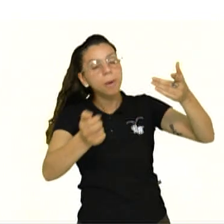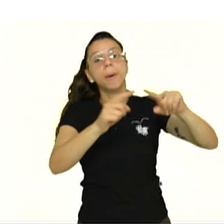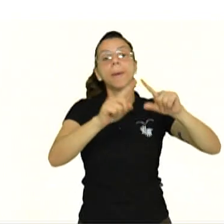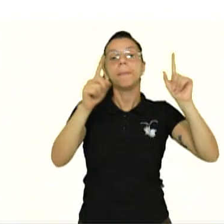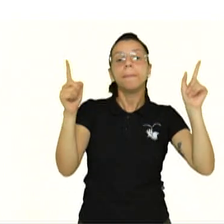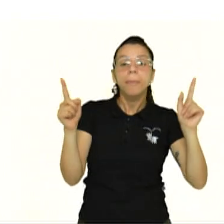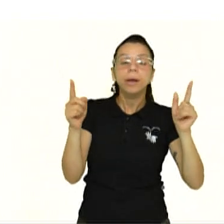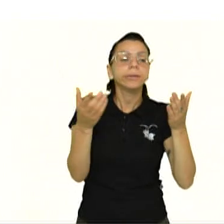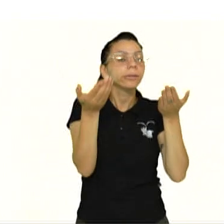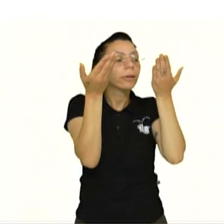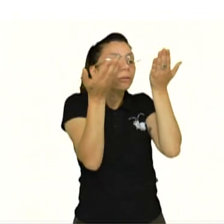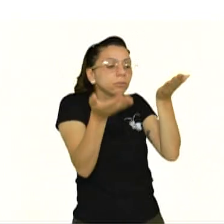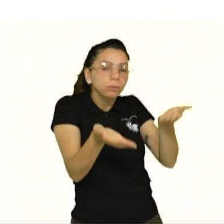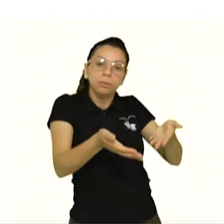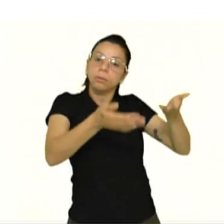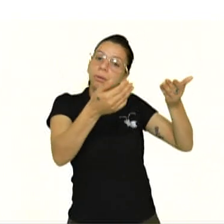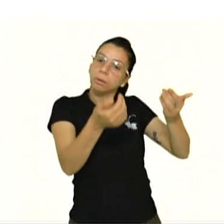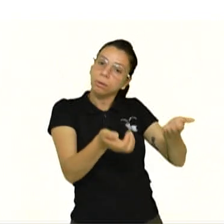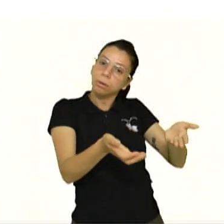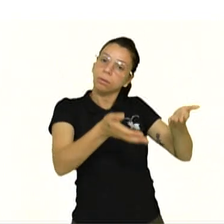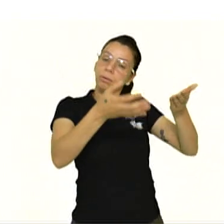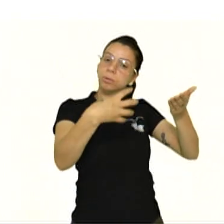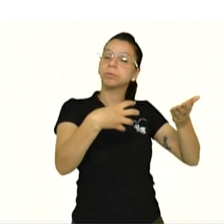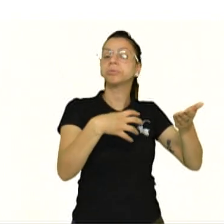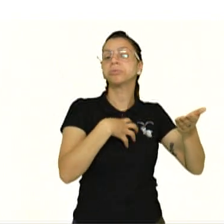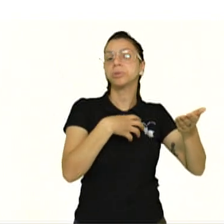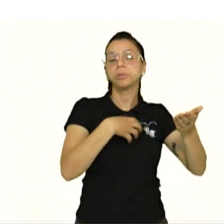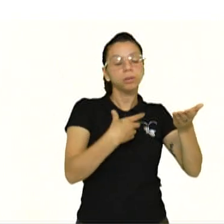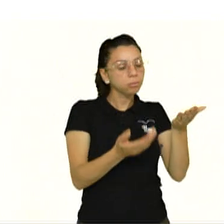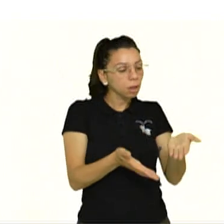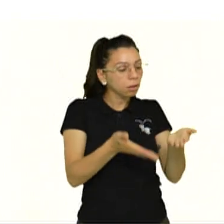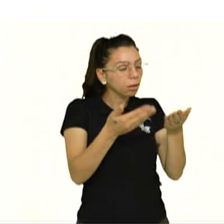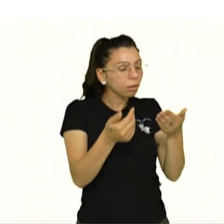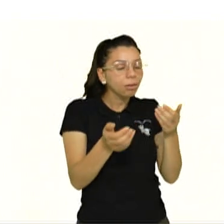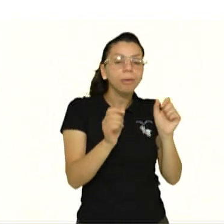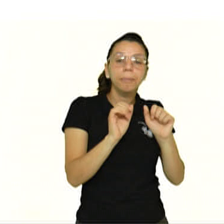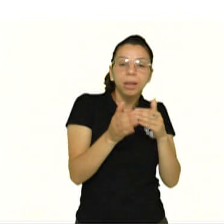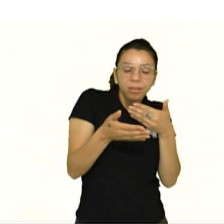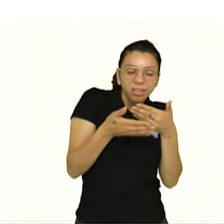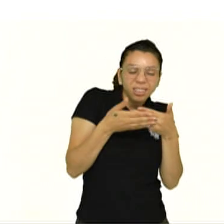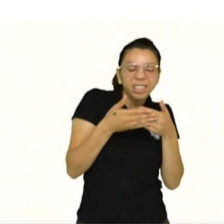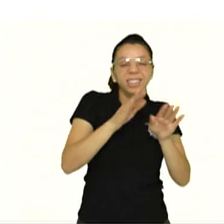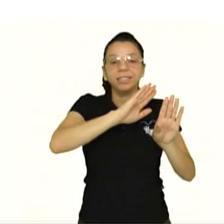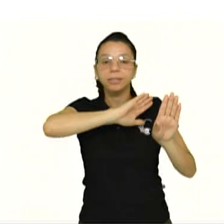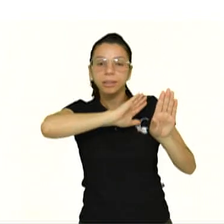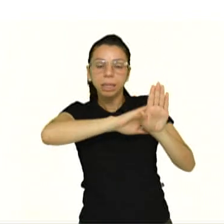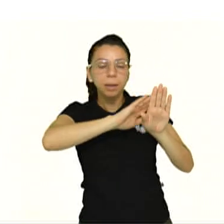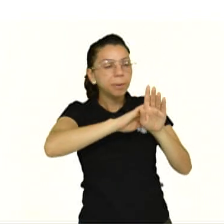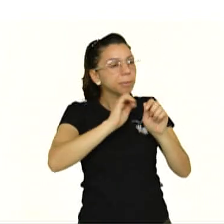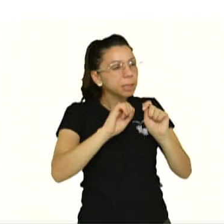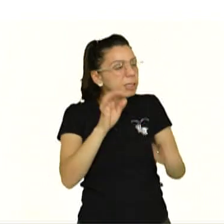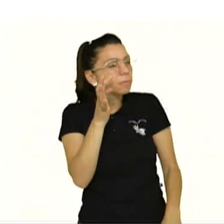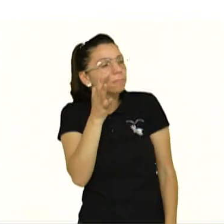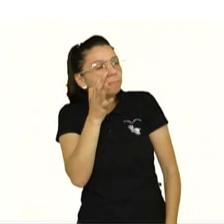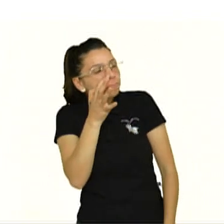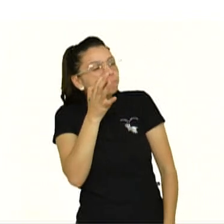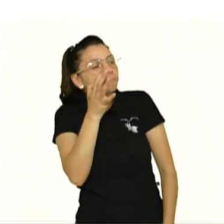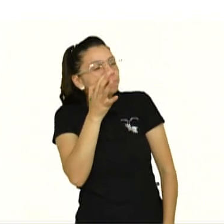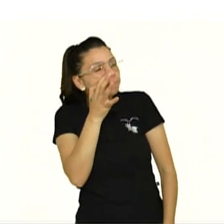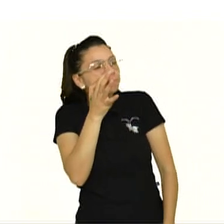um modo sutil, de um modo mais brando, mais escondidinho. Tem que ser bastante capcioso para